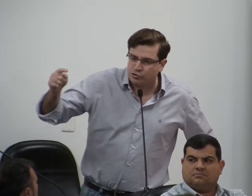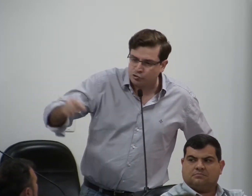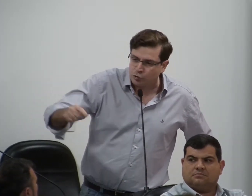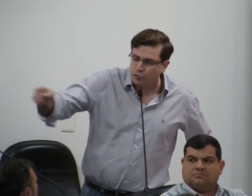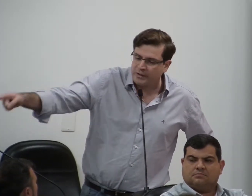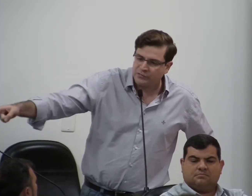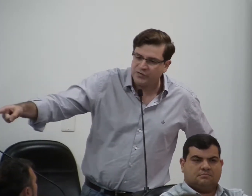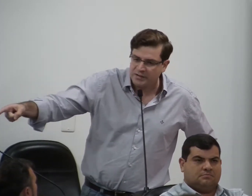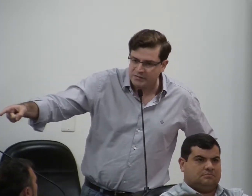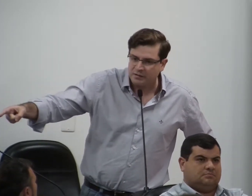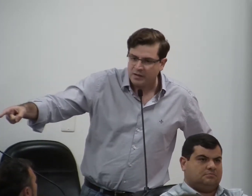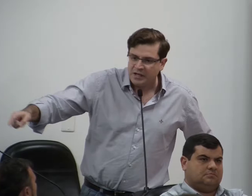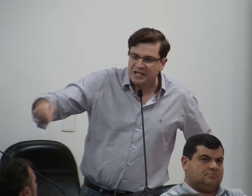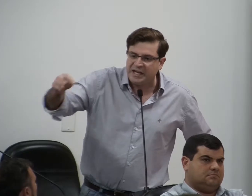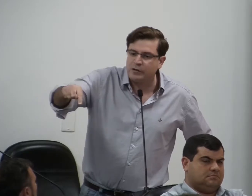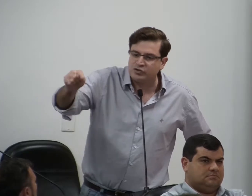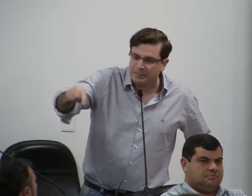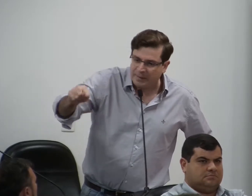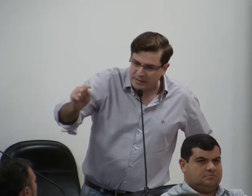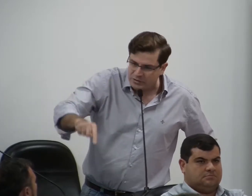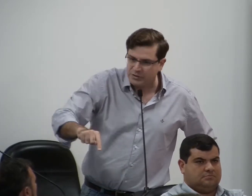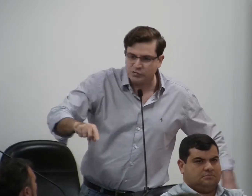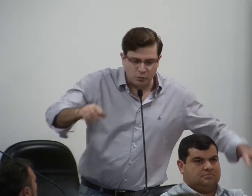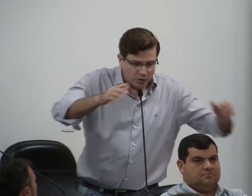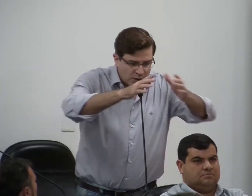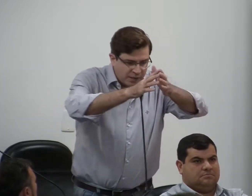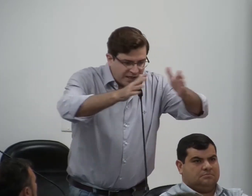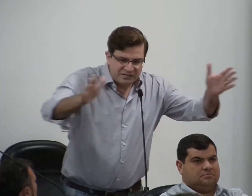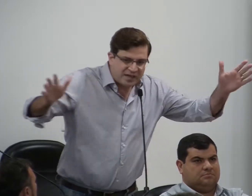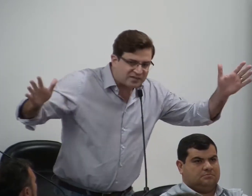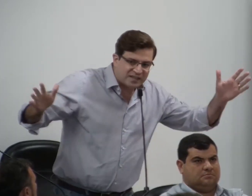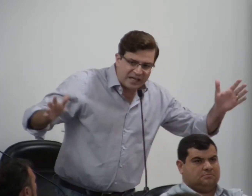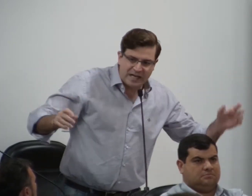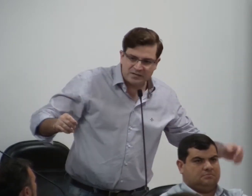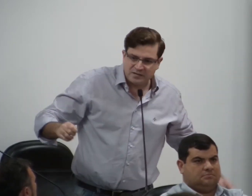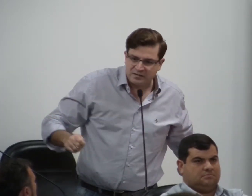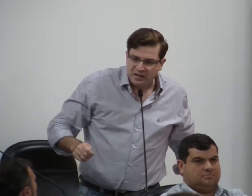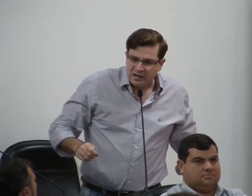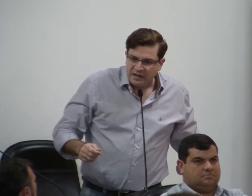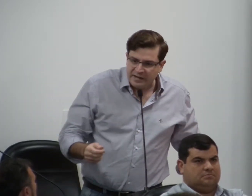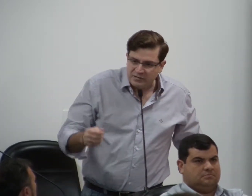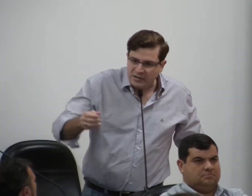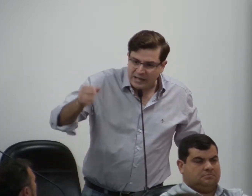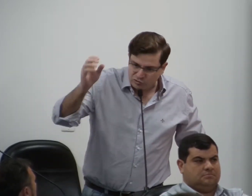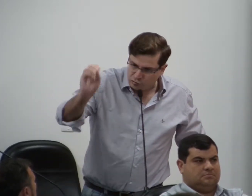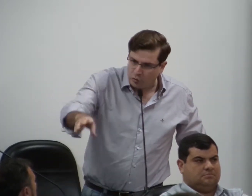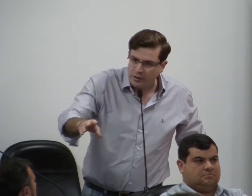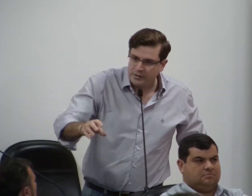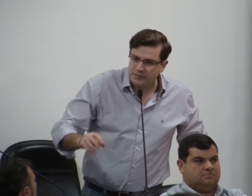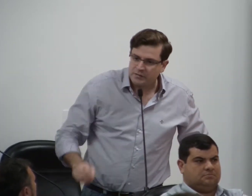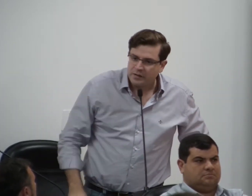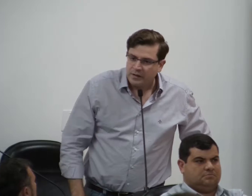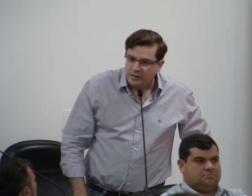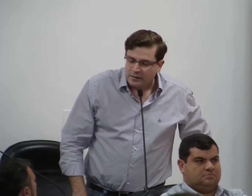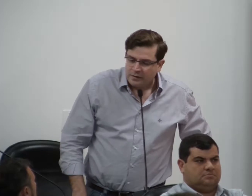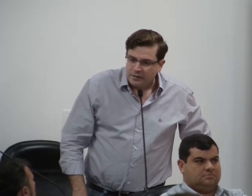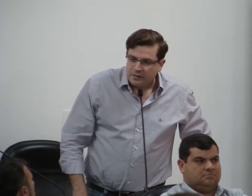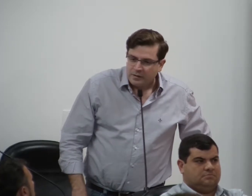oportunidade de estudo na infância e cria o separatismo entre as classes, entre as